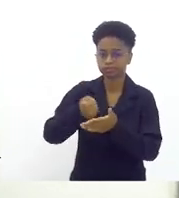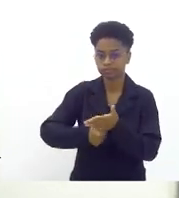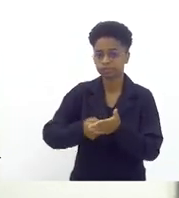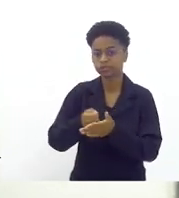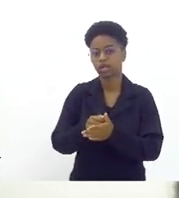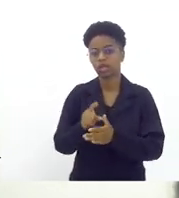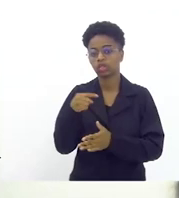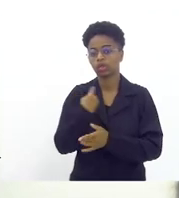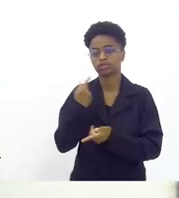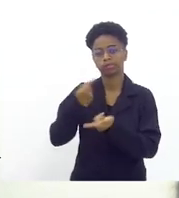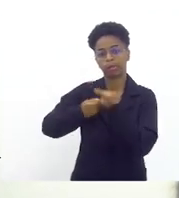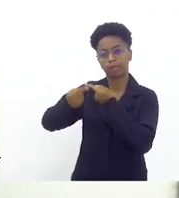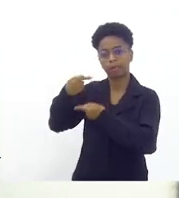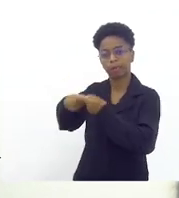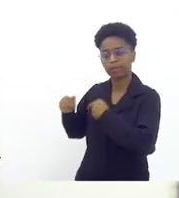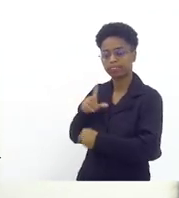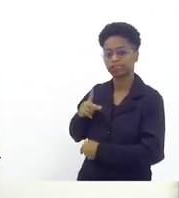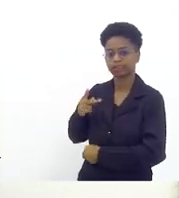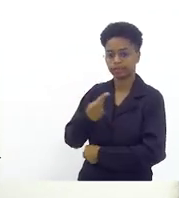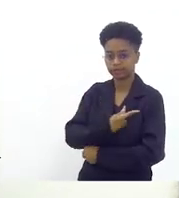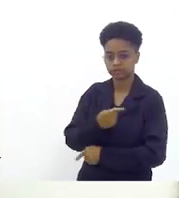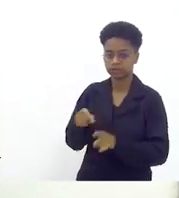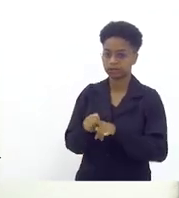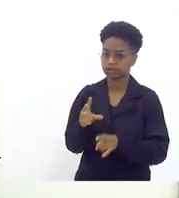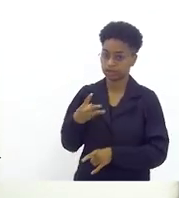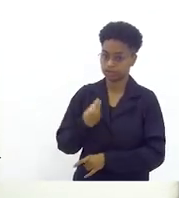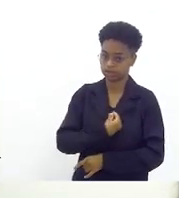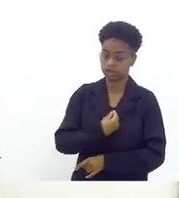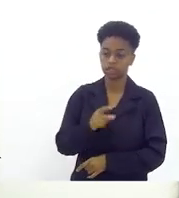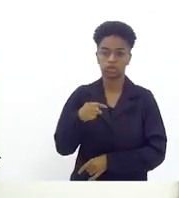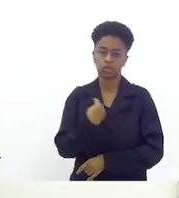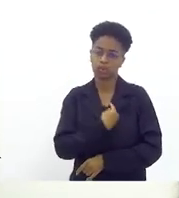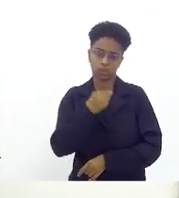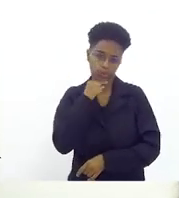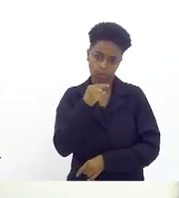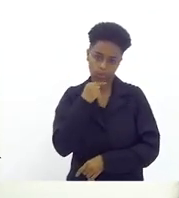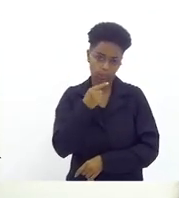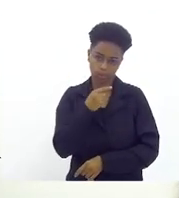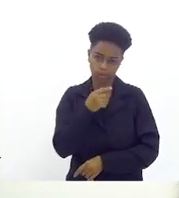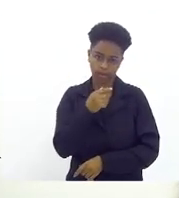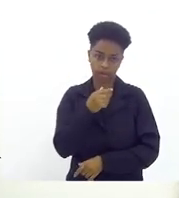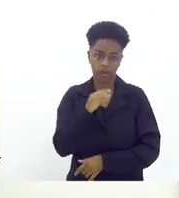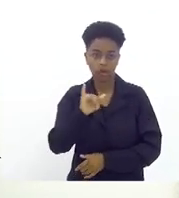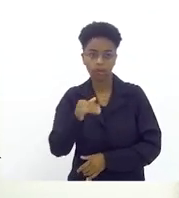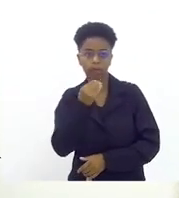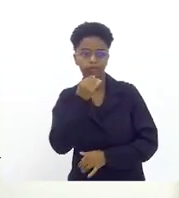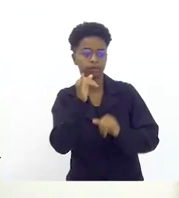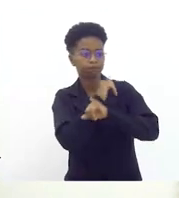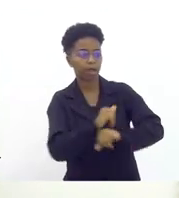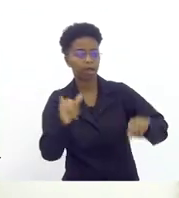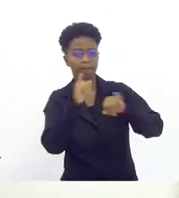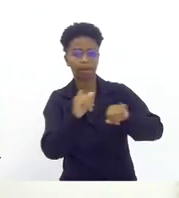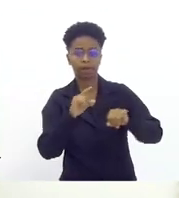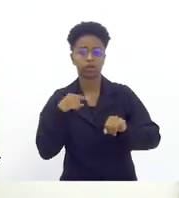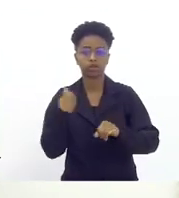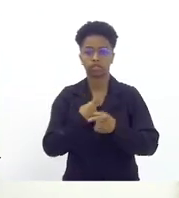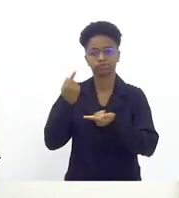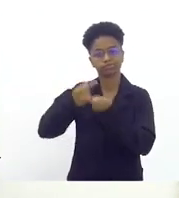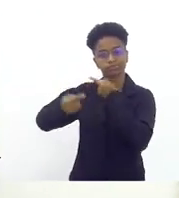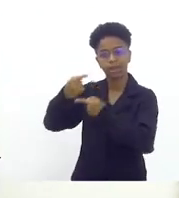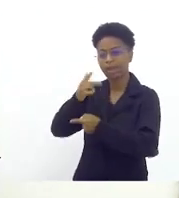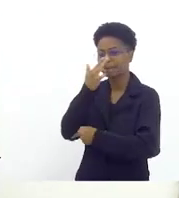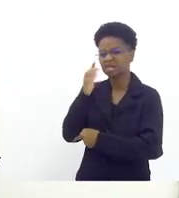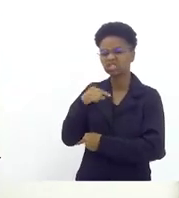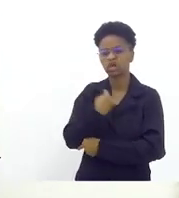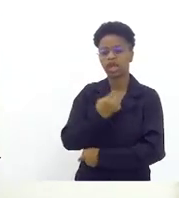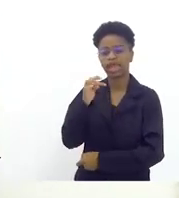nossas ancestrais, né, travestis e transexuais. A gente pouco consegue a oportunidade de reverberar, né, as nossas mais velhas. É como se a gente fosse um